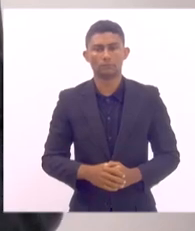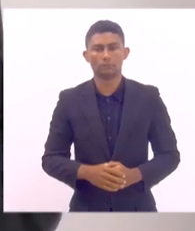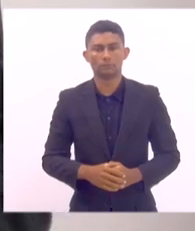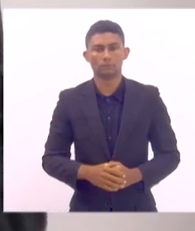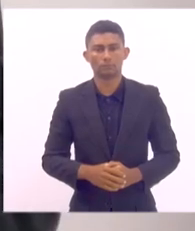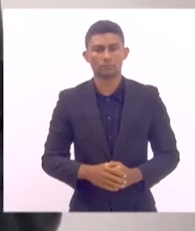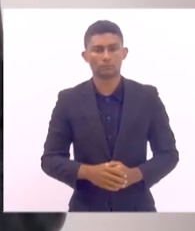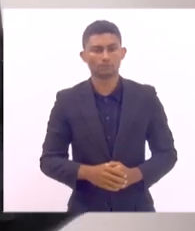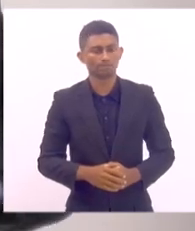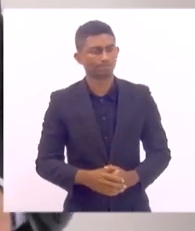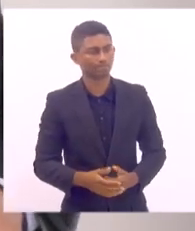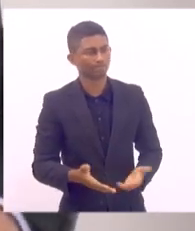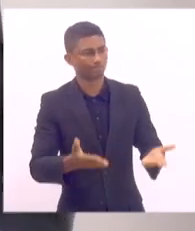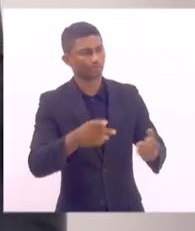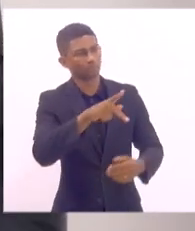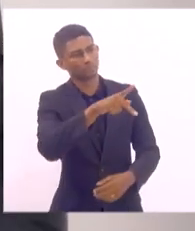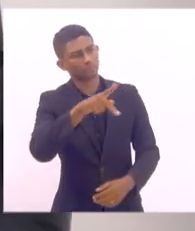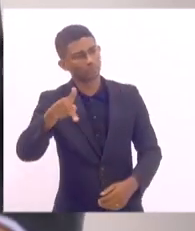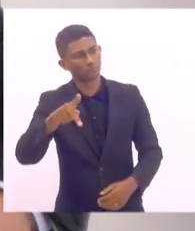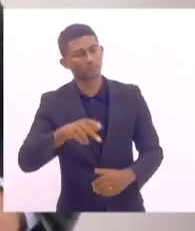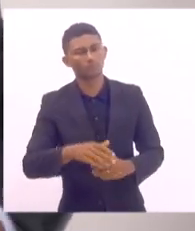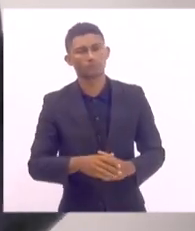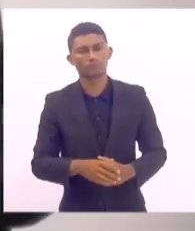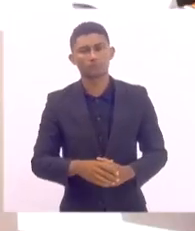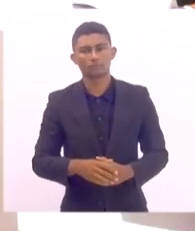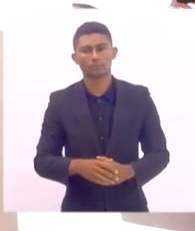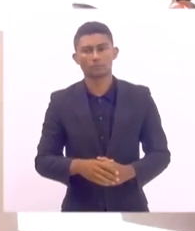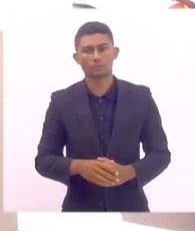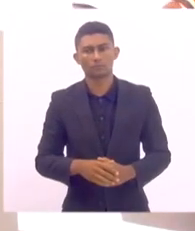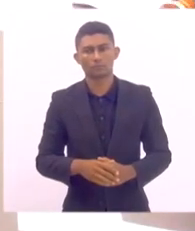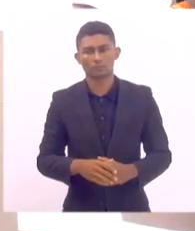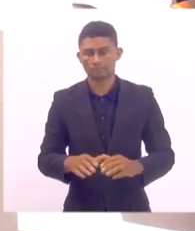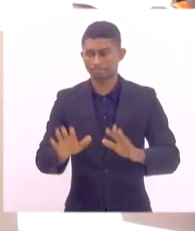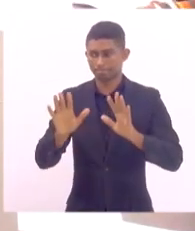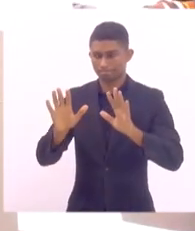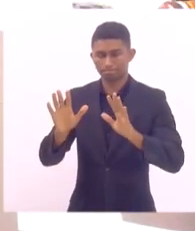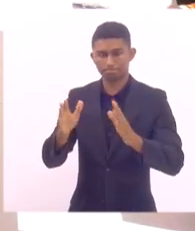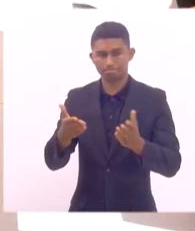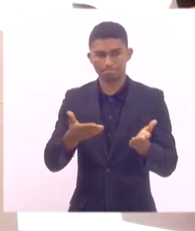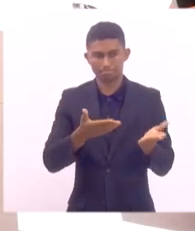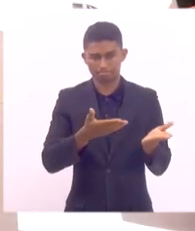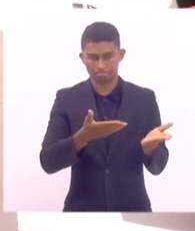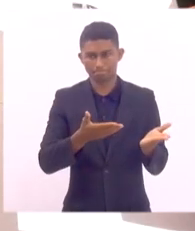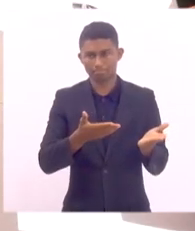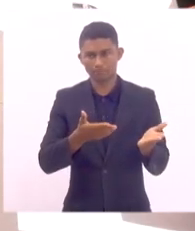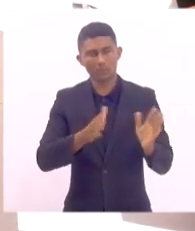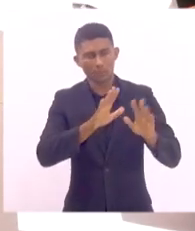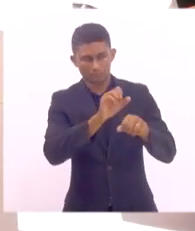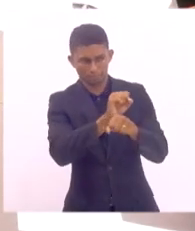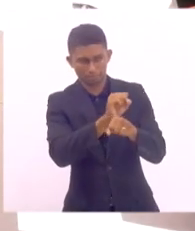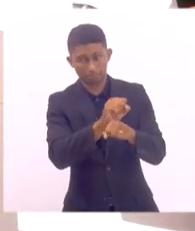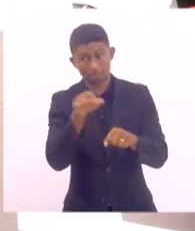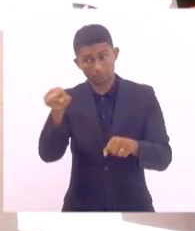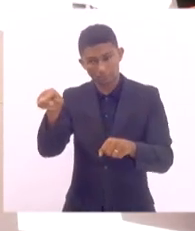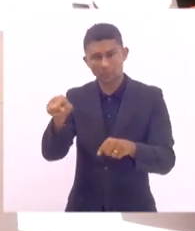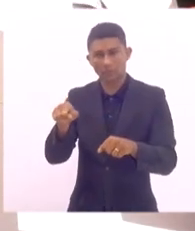Alô, presidente. Deputado, esse projeto... deputado Rodrigo, deixa ele terminar ali.